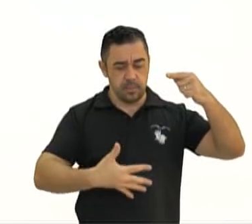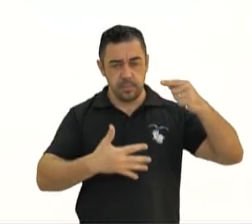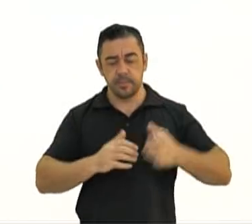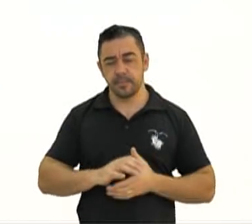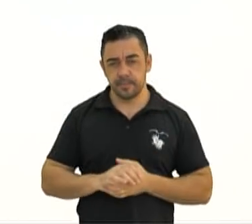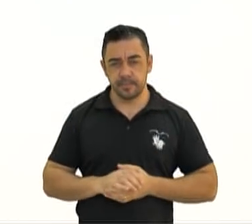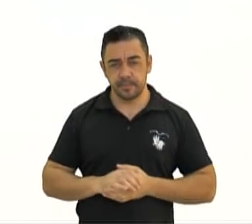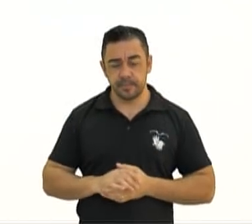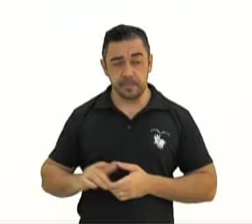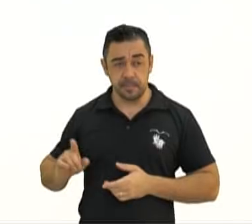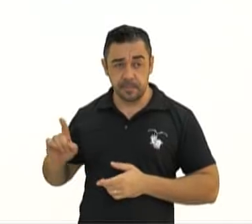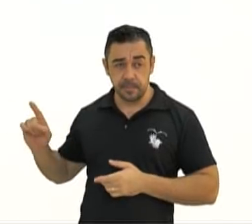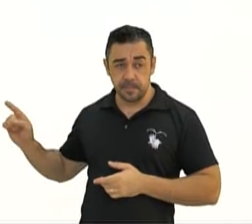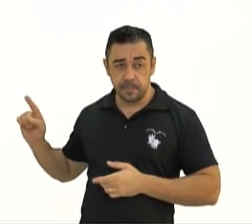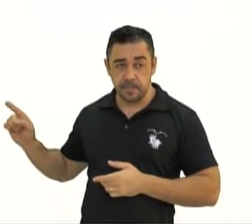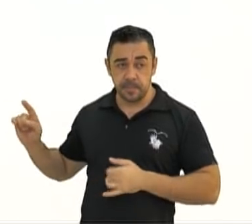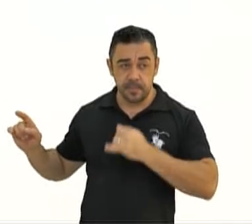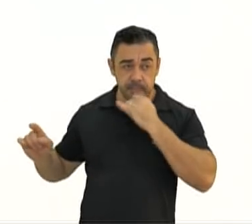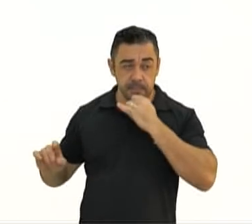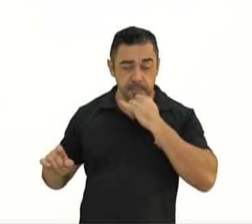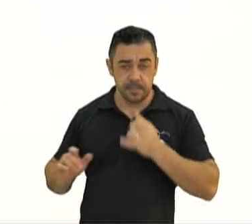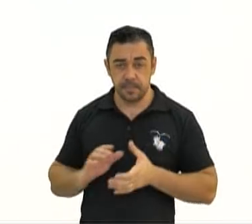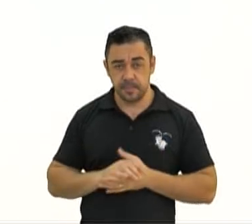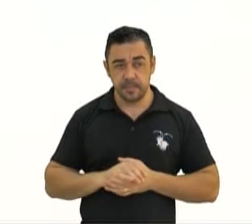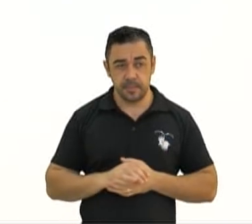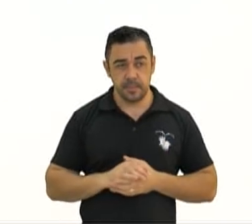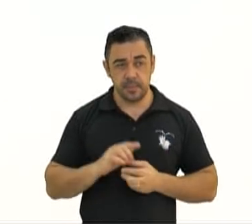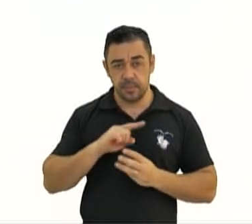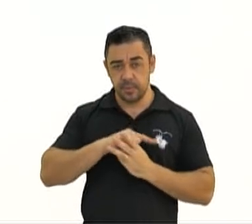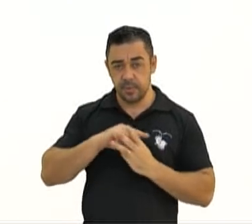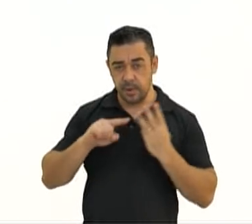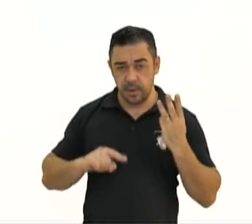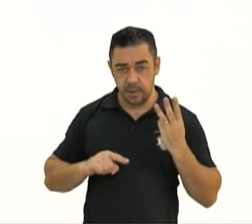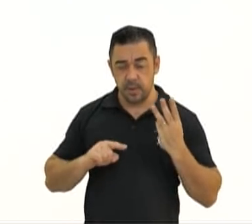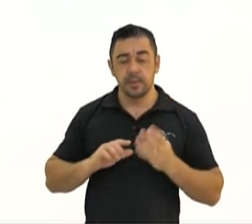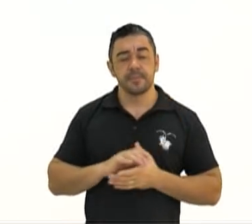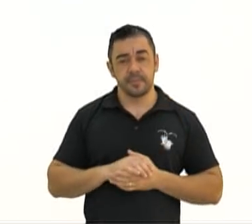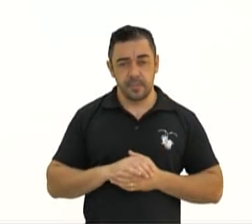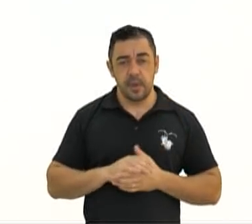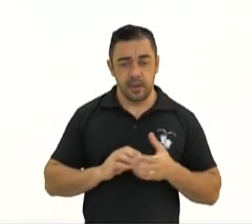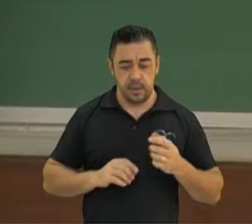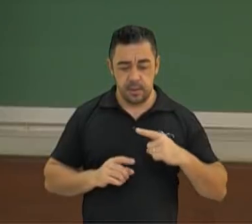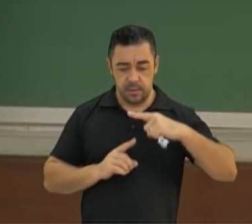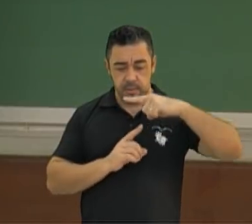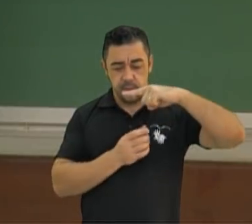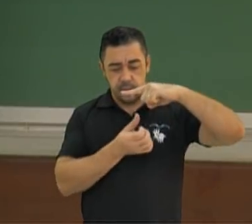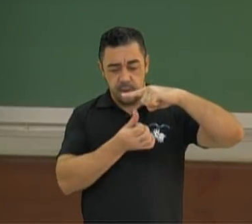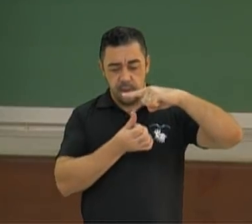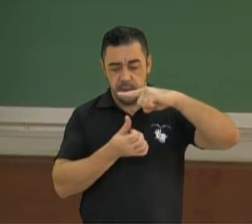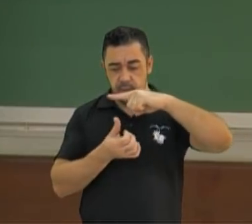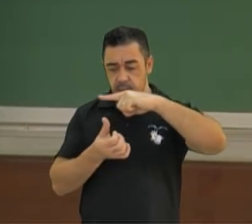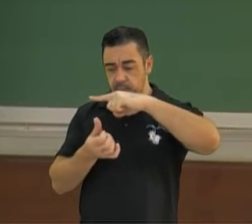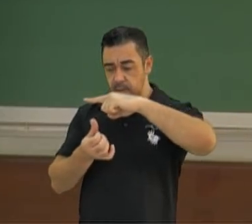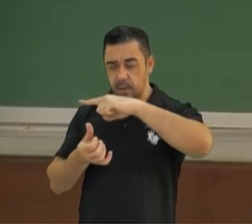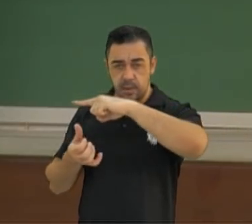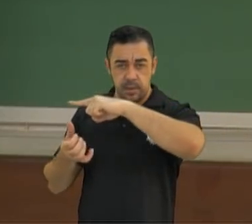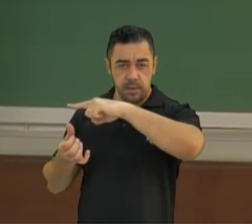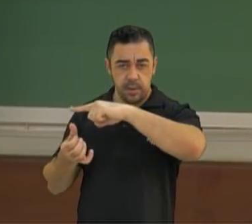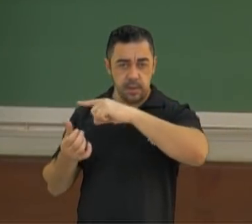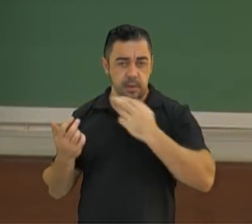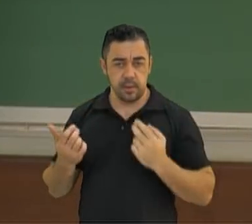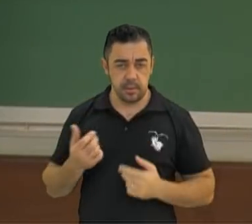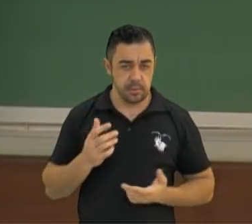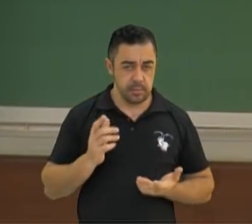lá, essas duas frações, essas três frações, elas têm os denominadores iguais. Então, eu